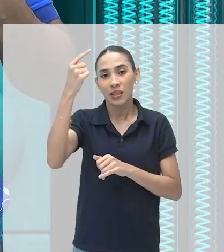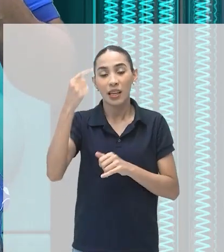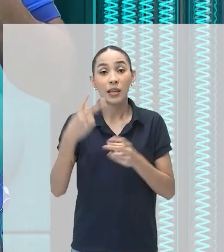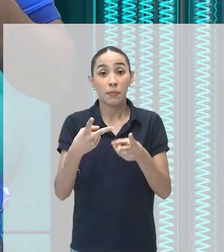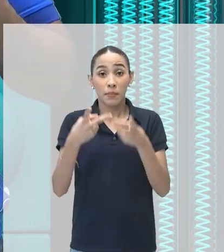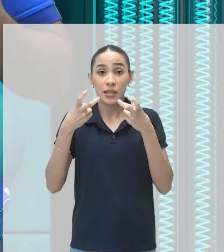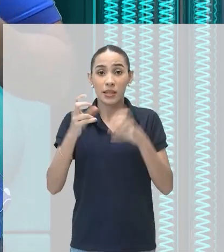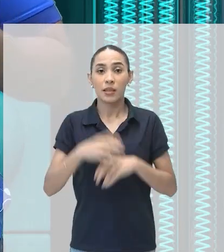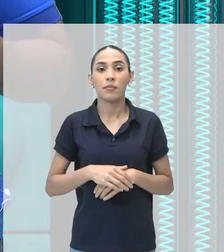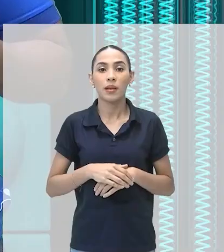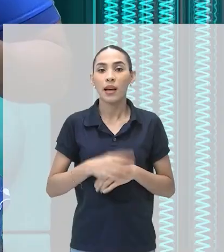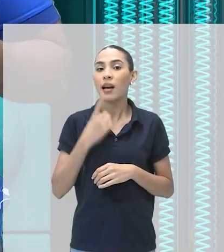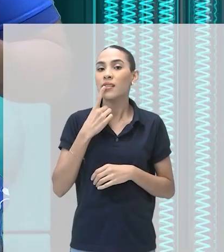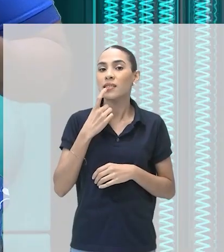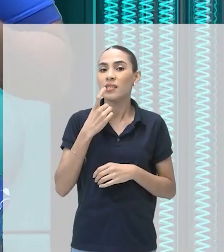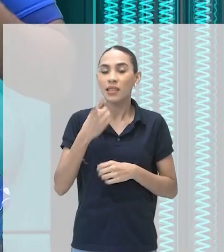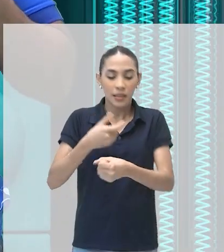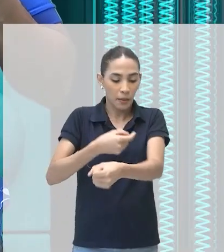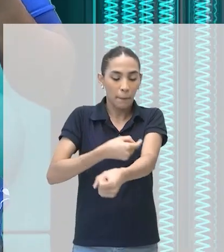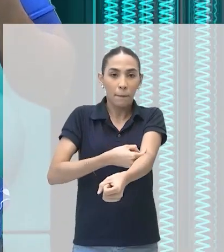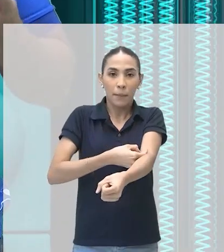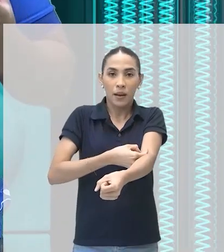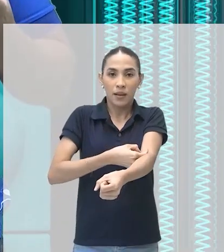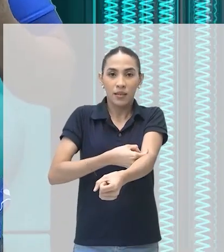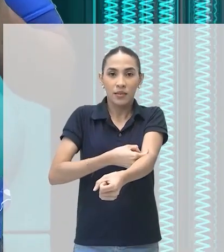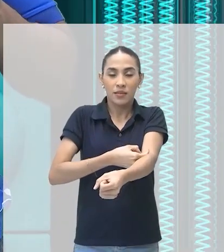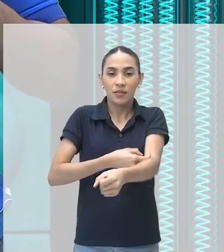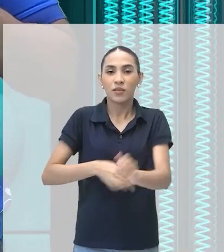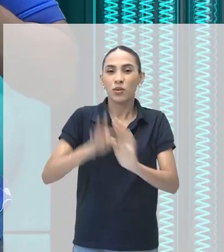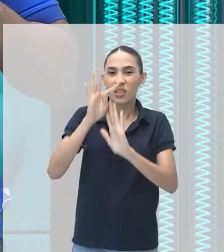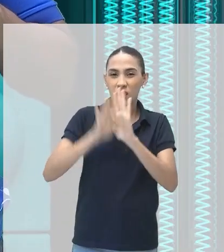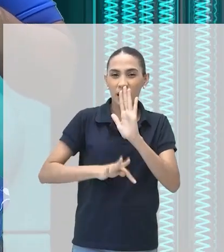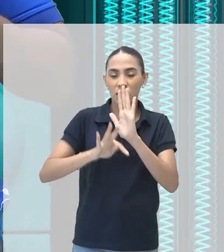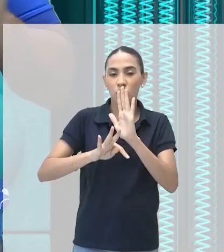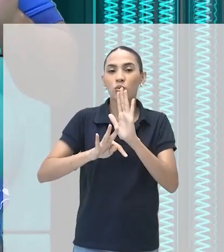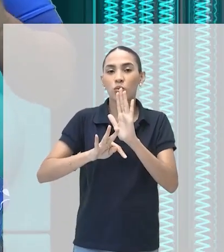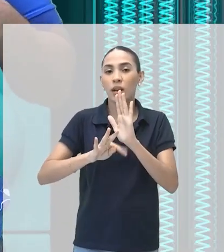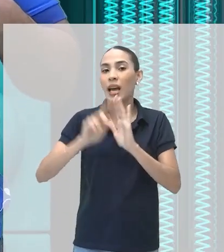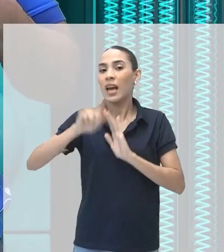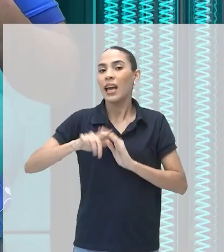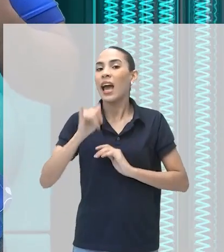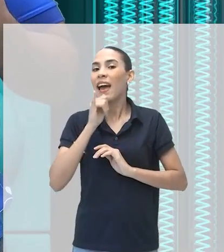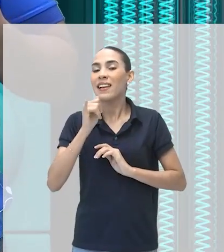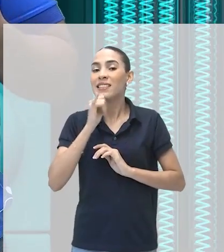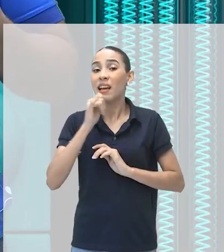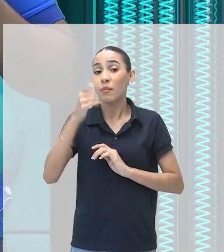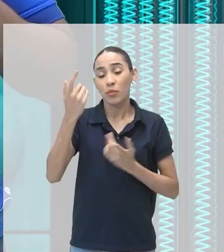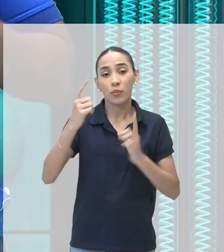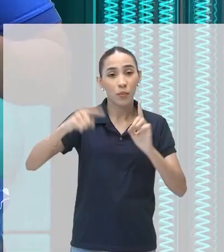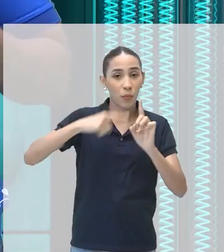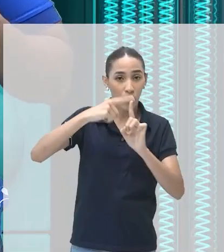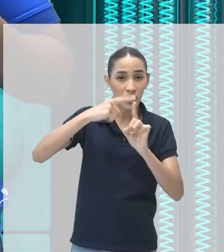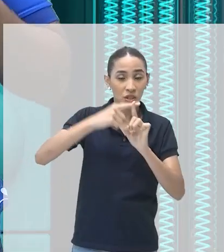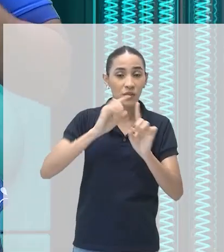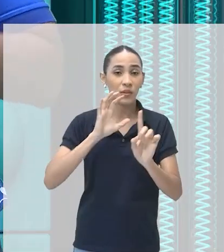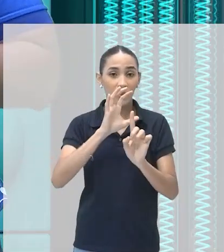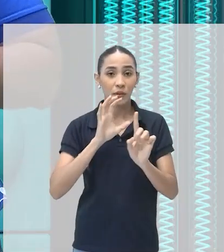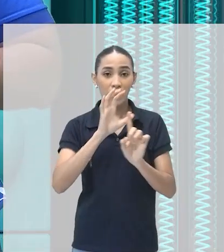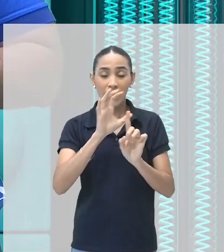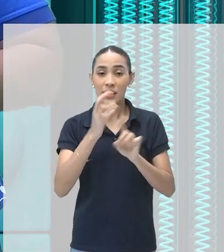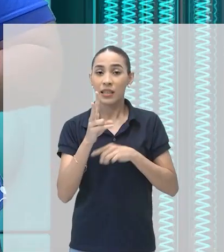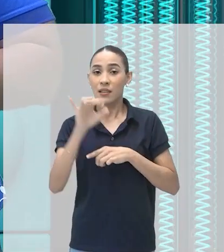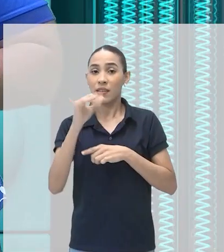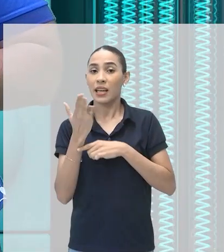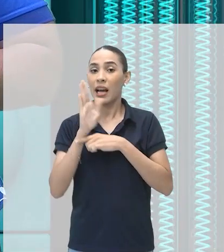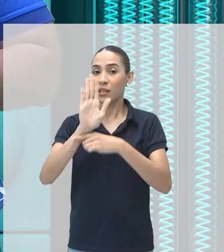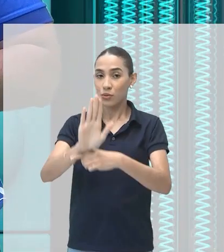Percebam que doar sangue, aí nesse texto, é colocado como algo positivo, como algo que